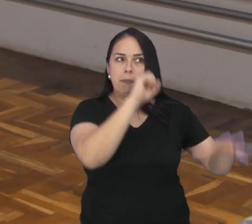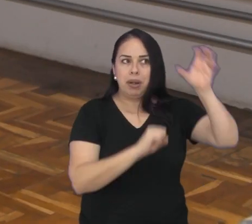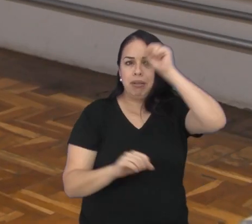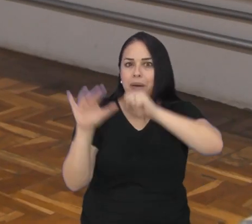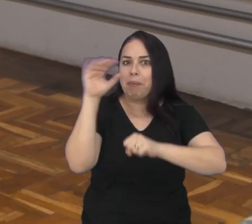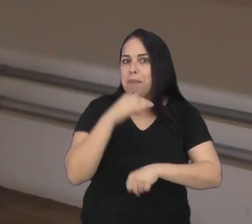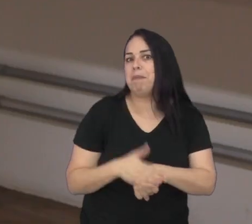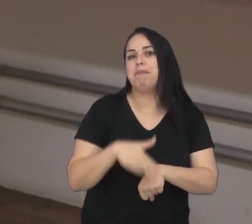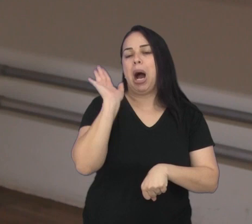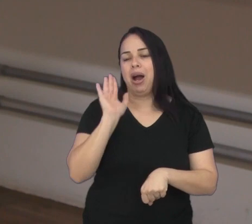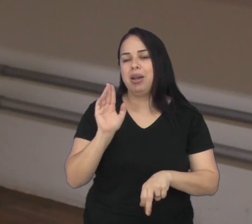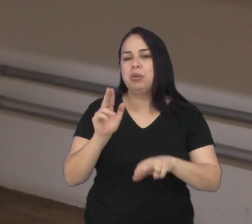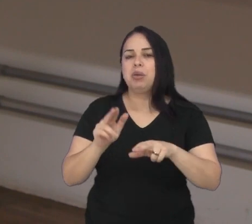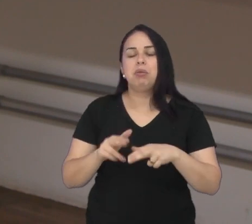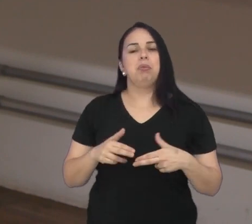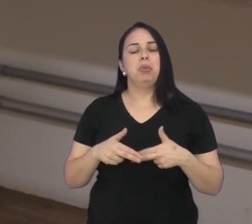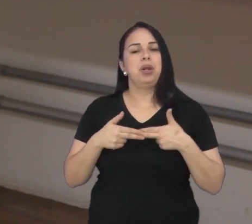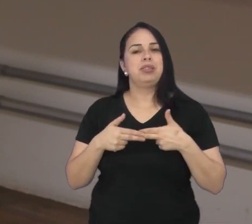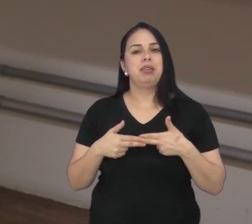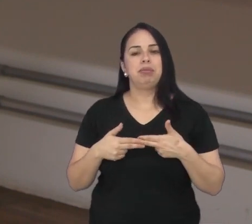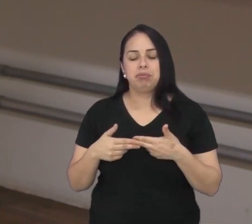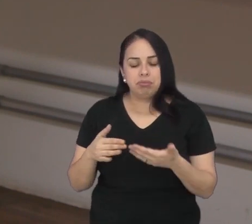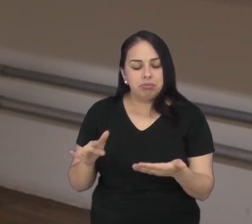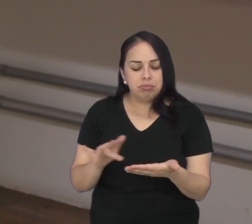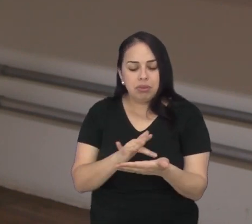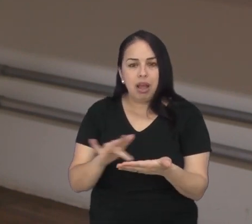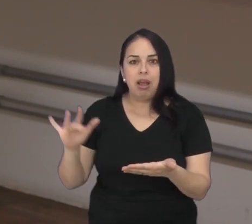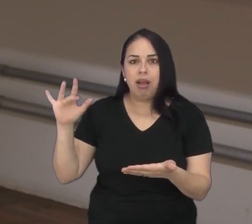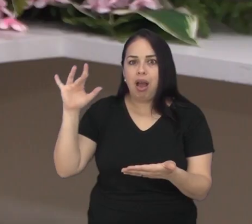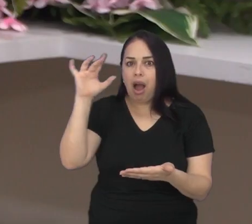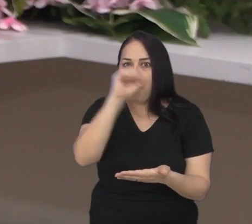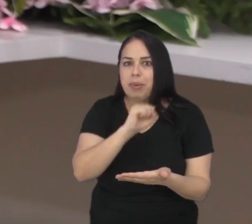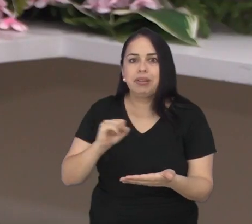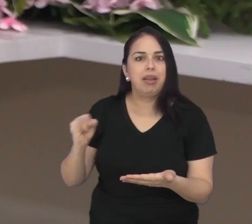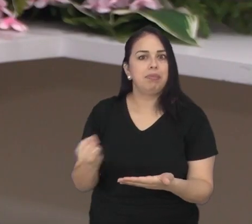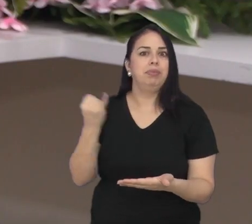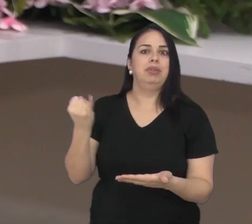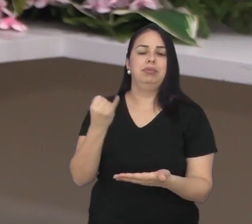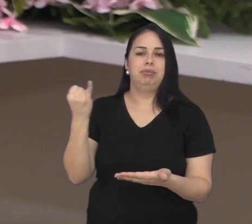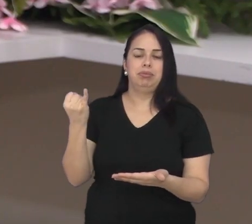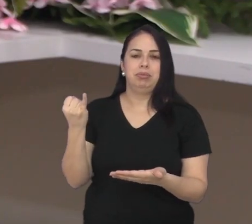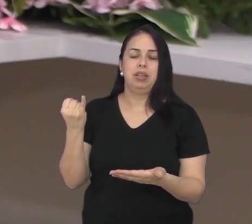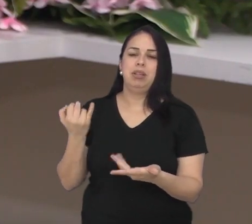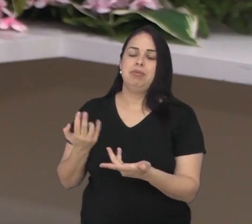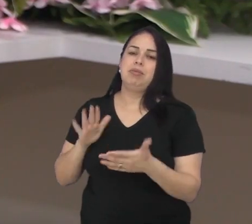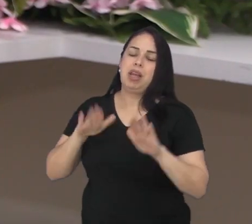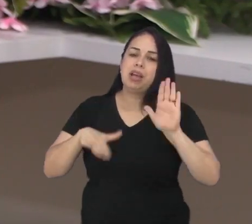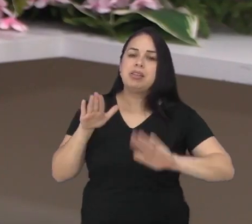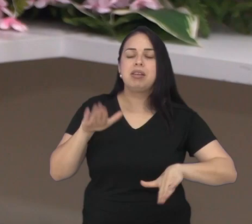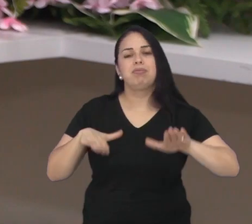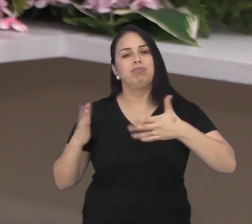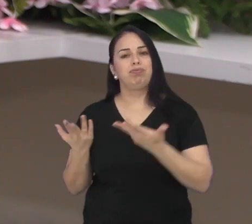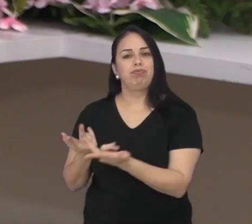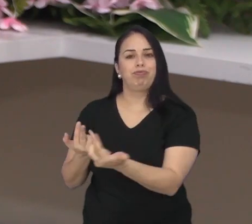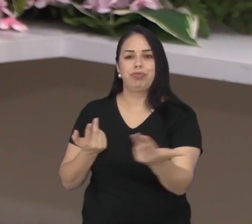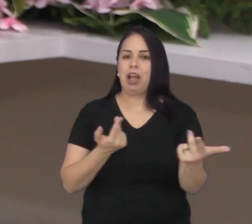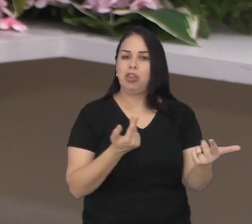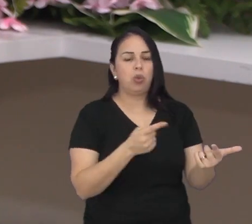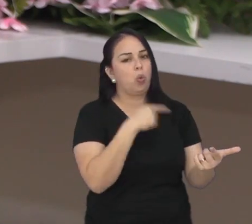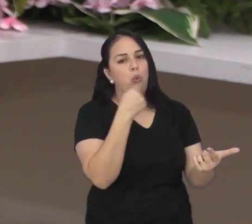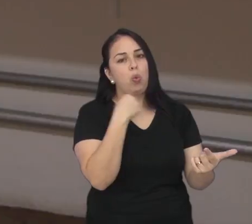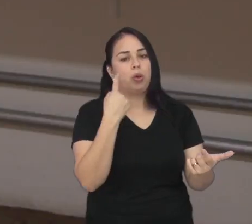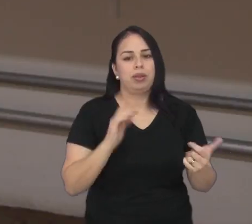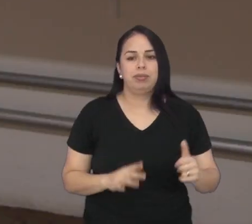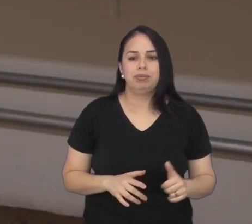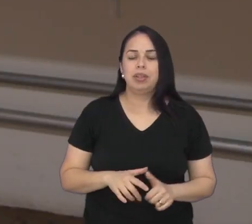mais segurança. Ela considera que foi um passo importante que nem todas as pessoas da mesma faixa etária